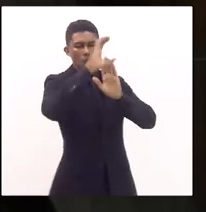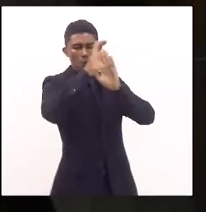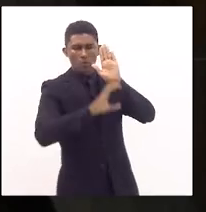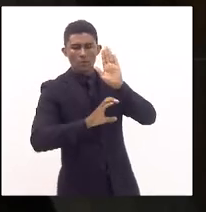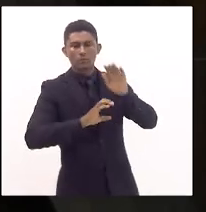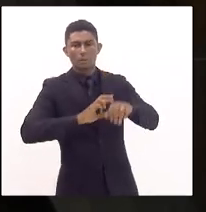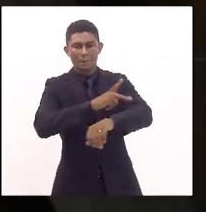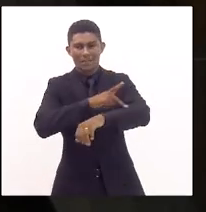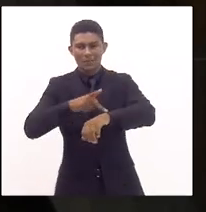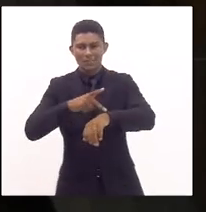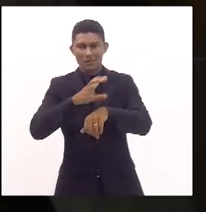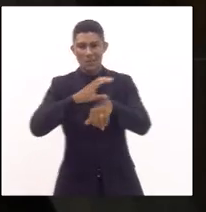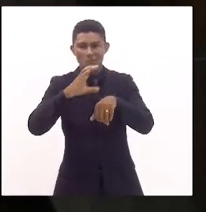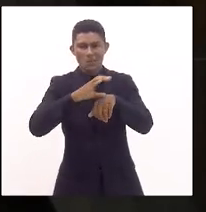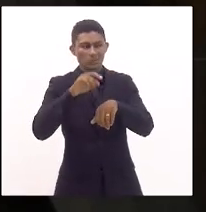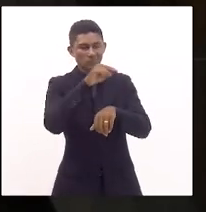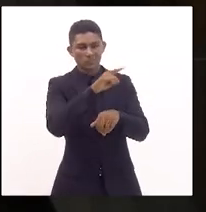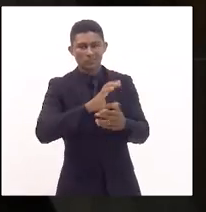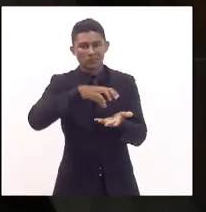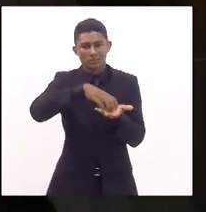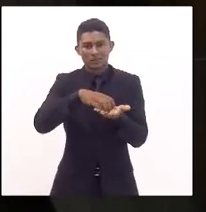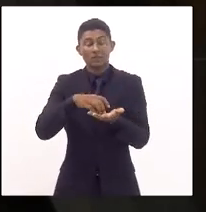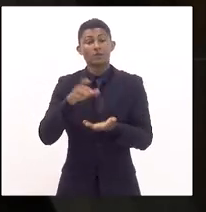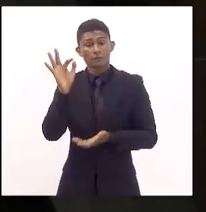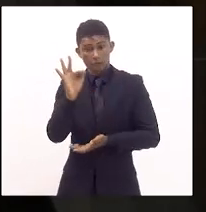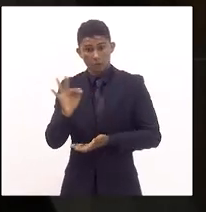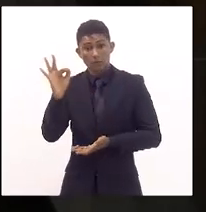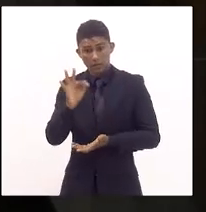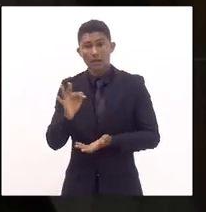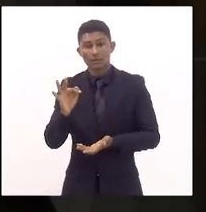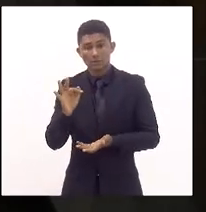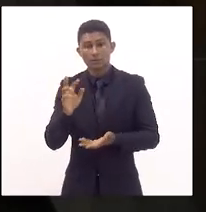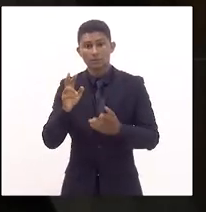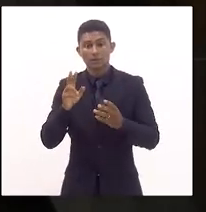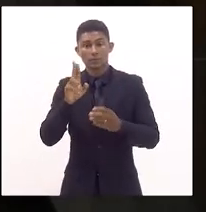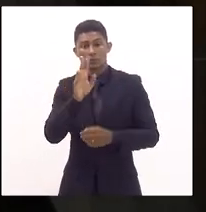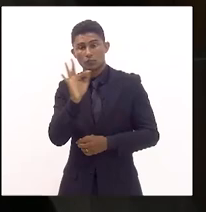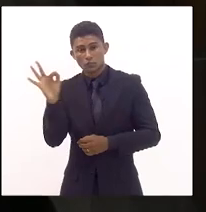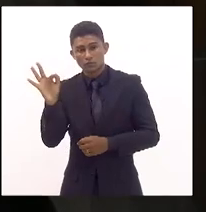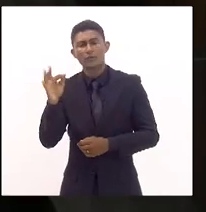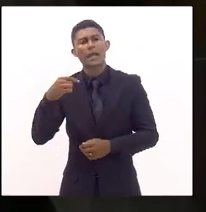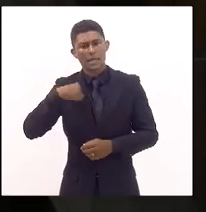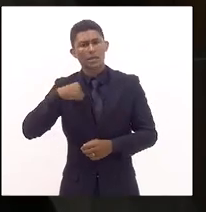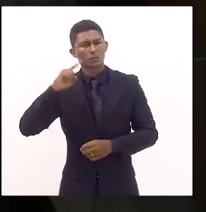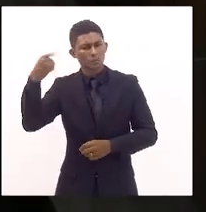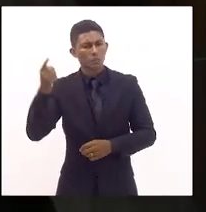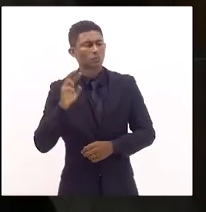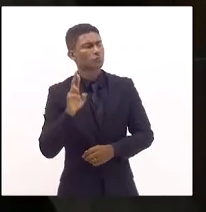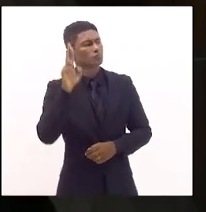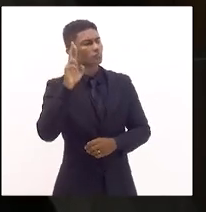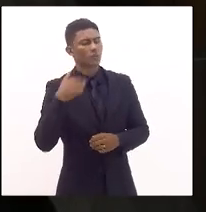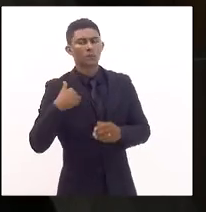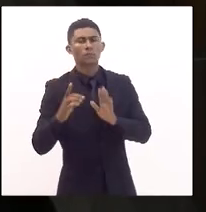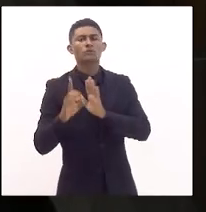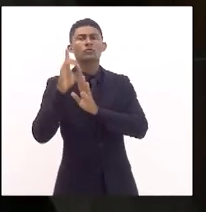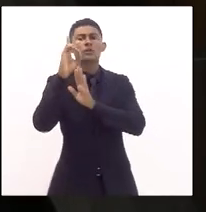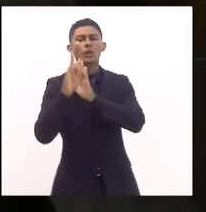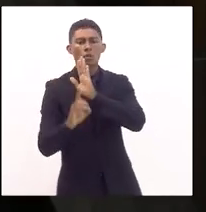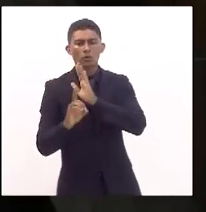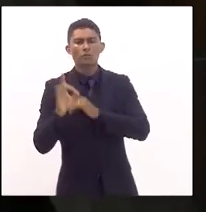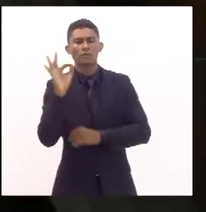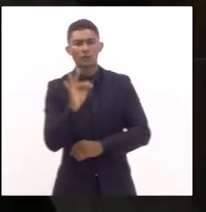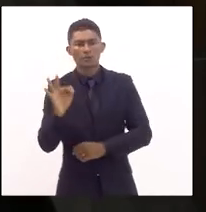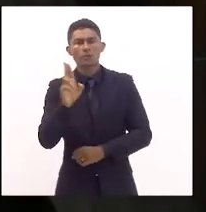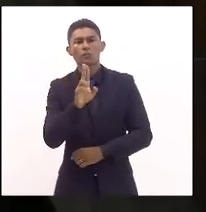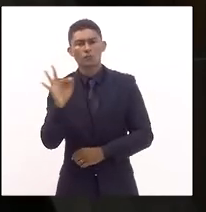pedagogia implantado em Angra dos Reis pela Faculdade de Educação da UF, que eu vim a dirigir depois e acompanhei de perto como diretor da Faculdade de Educação da UF por vários